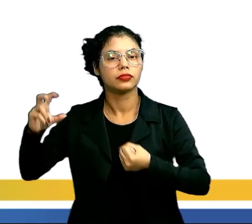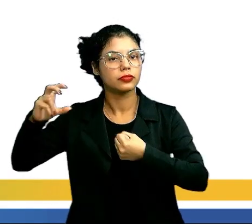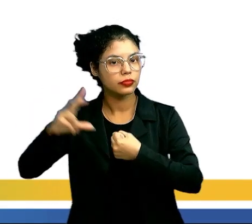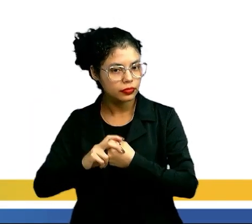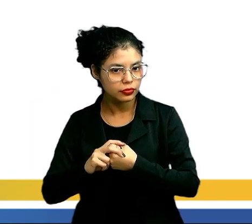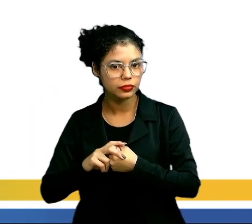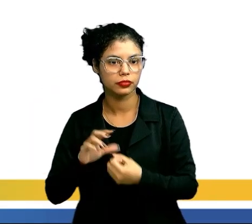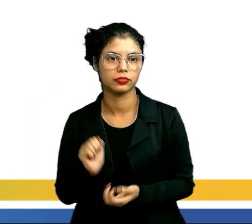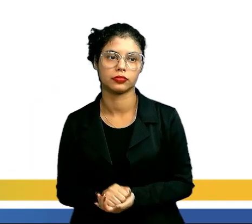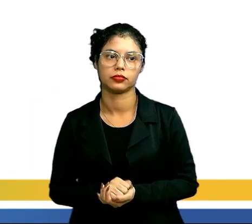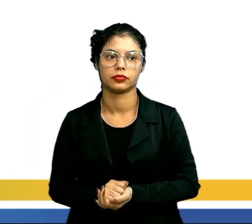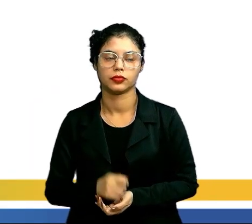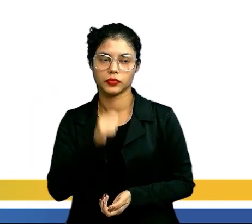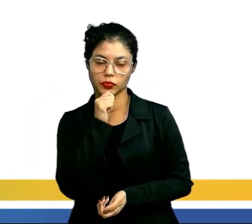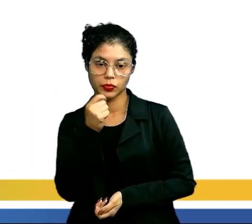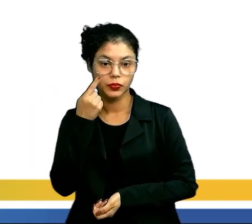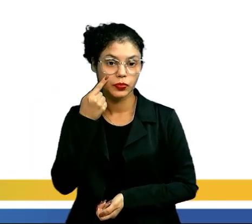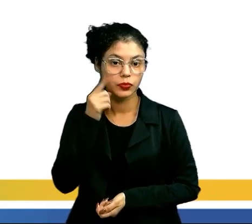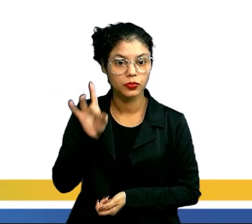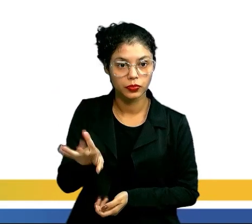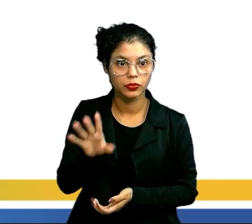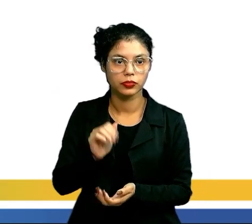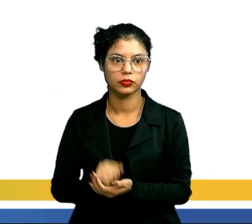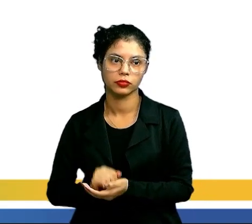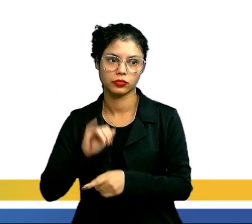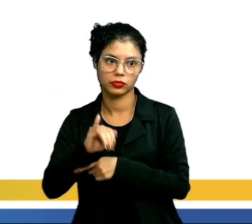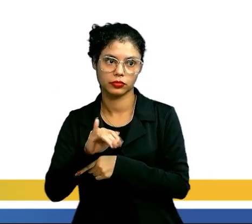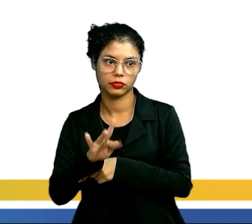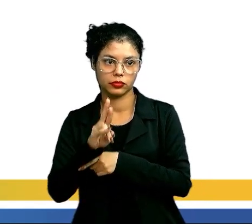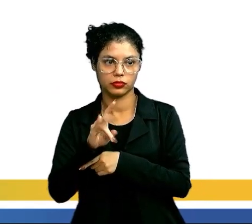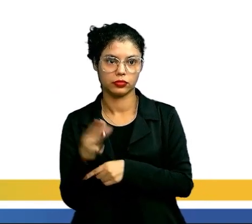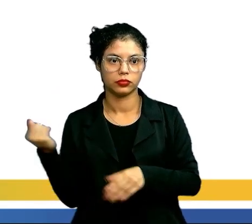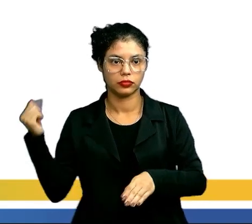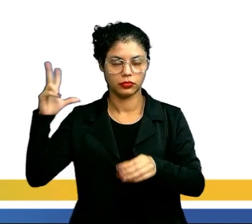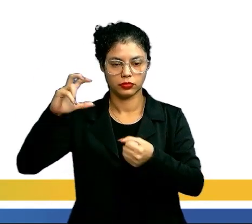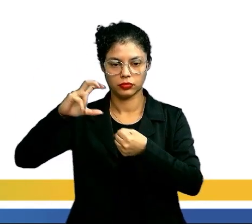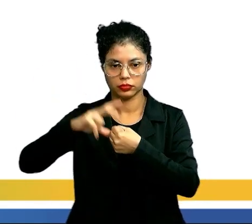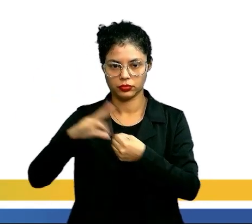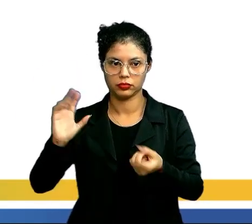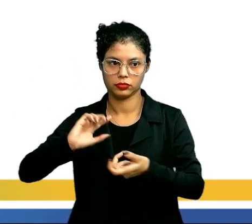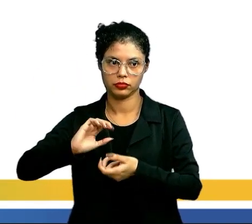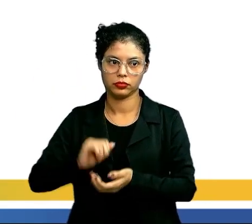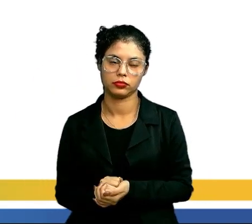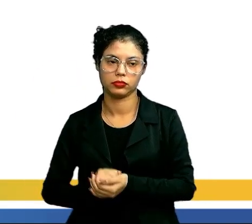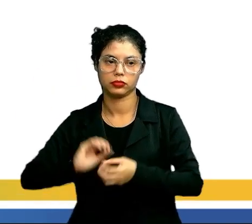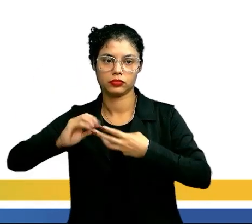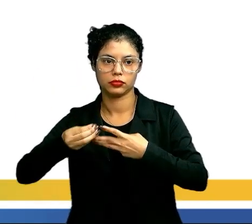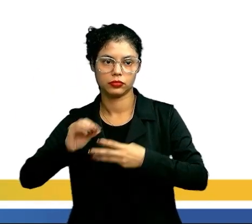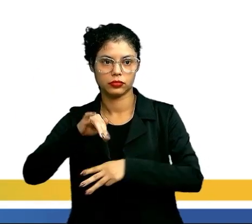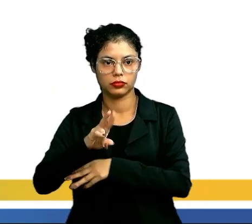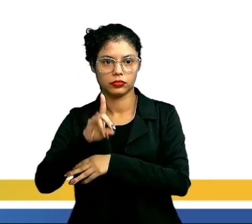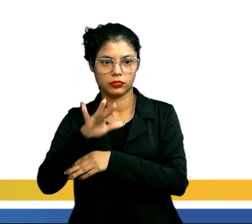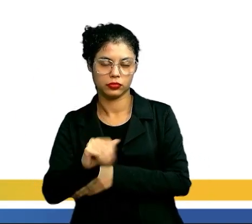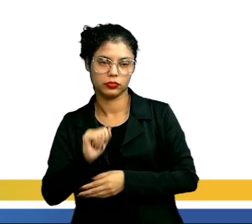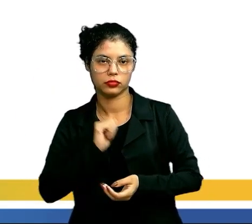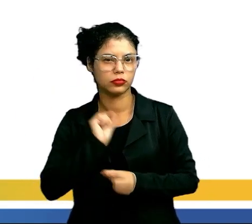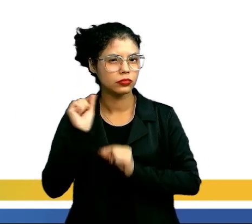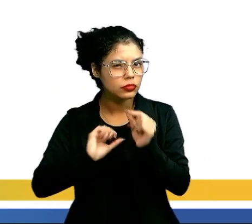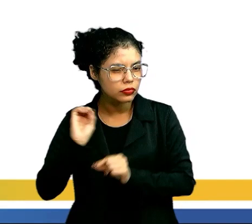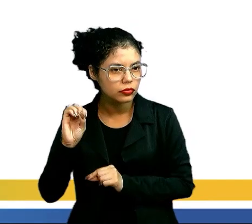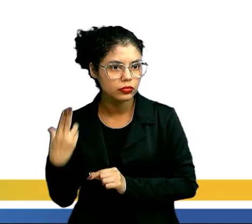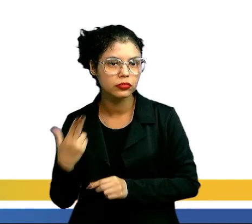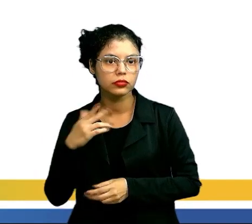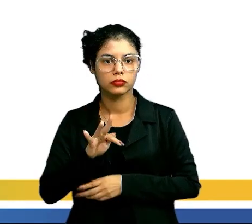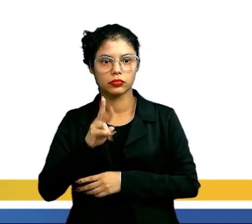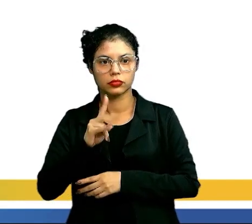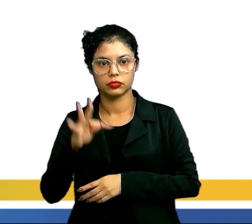vírus, tá? E olha só, ele infecta, tá, células do sistema imunológico, ou seja, o